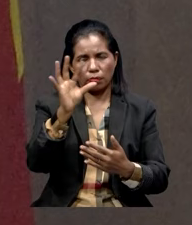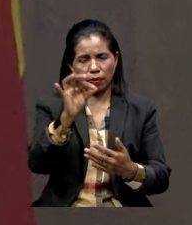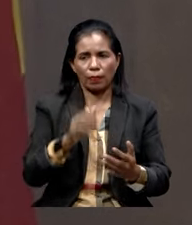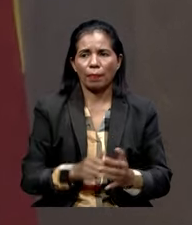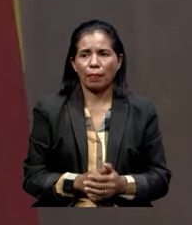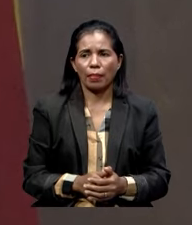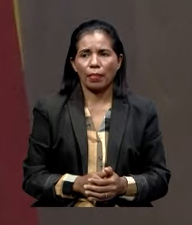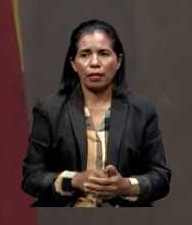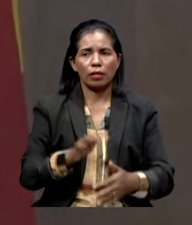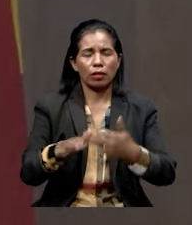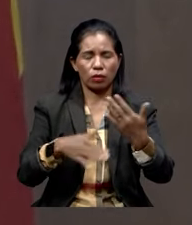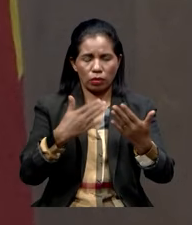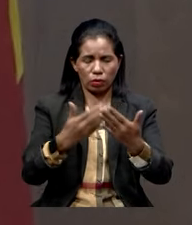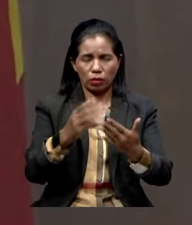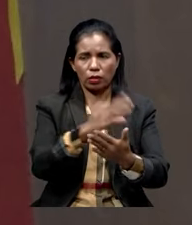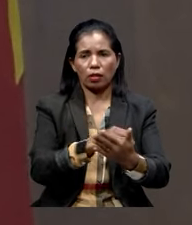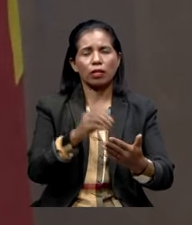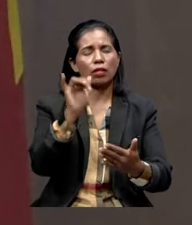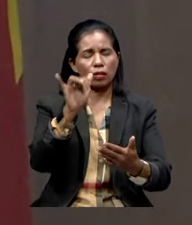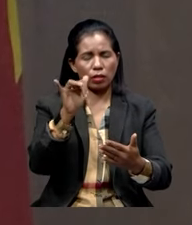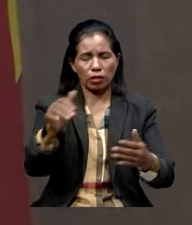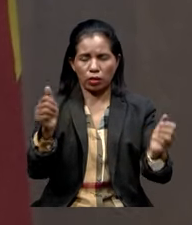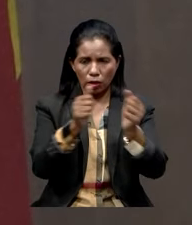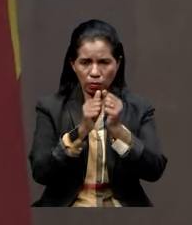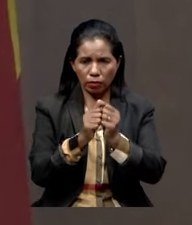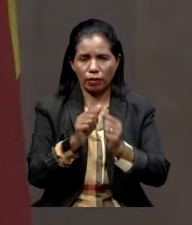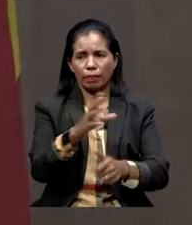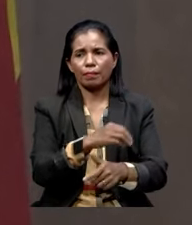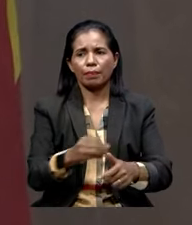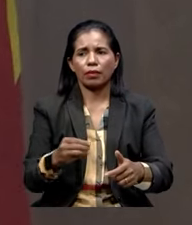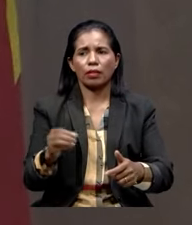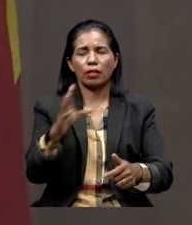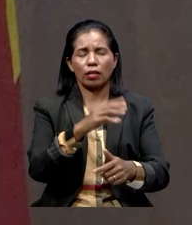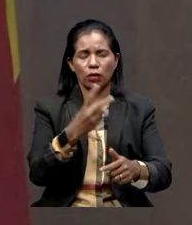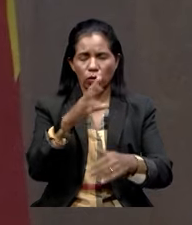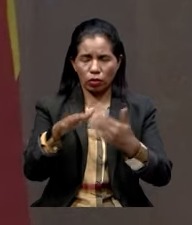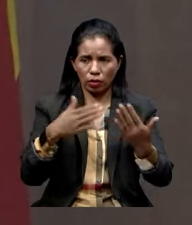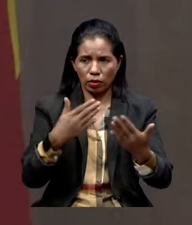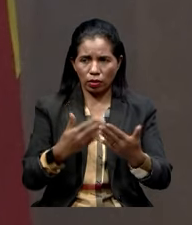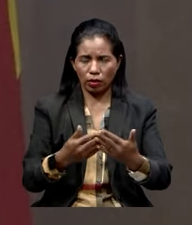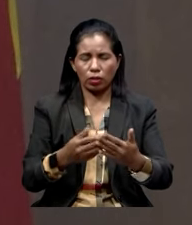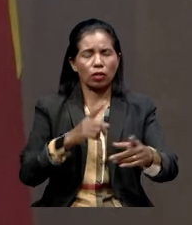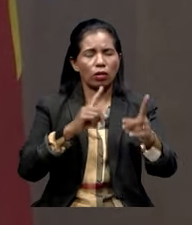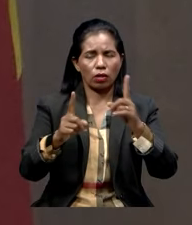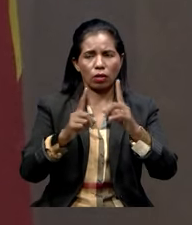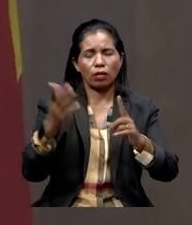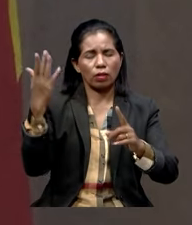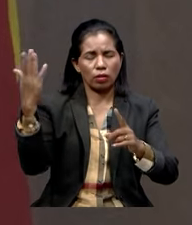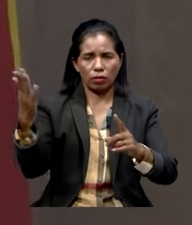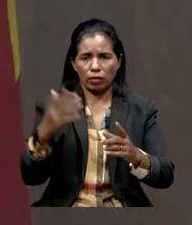Mesmo quando a probabilidade de um acordo parecia remota, ambas as partes, bem como os mediadores da